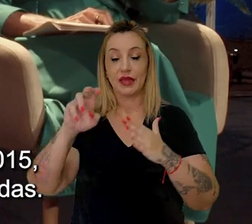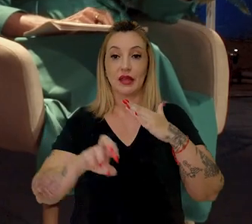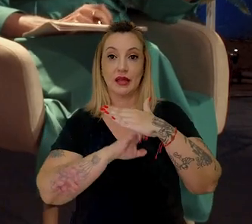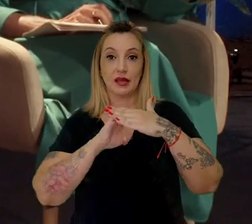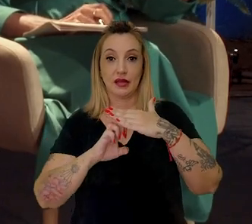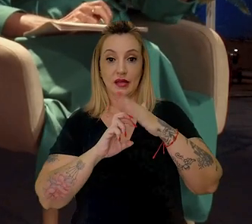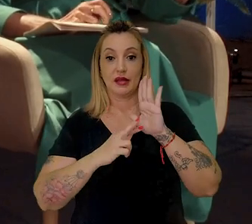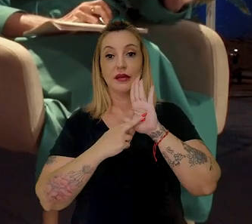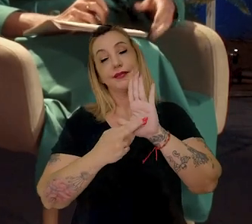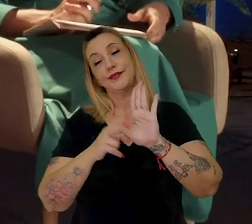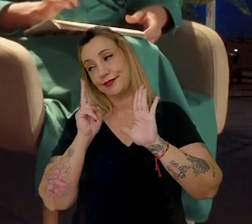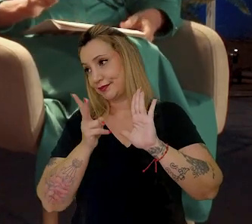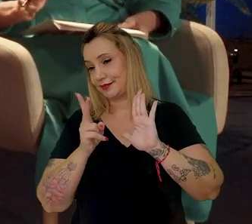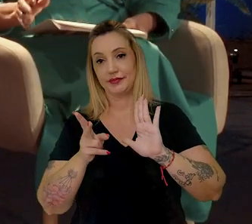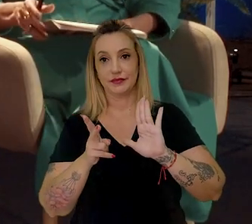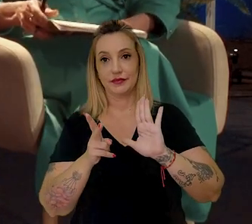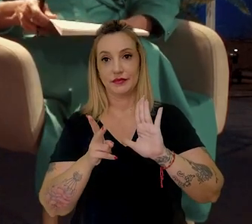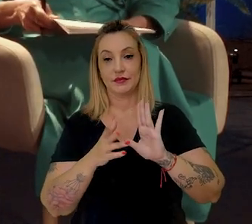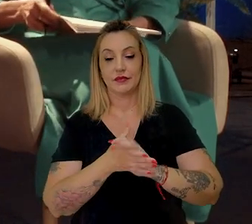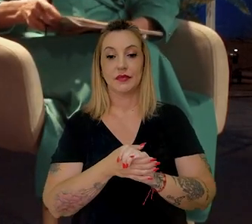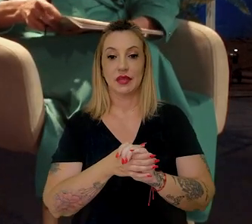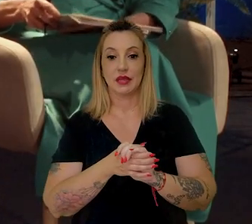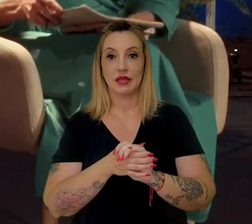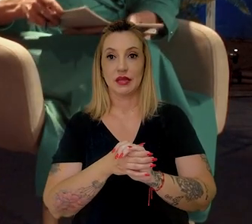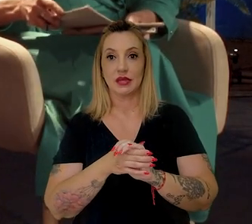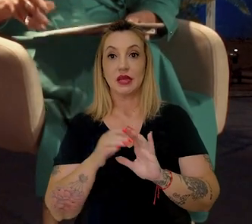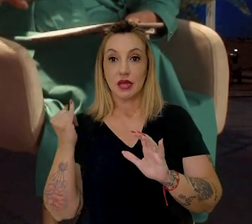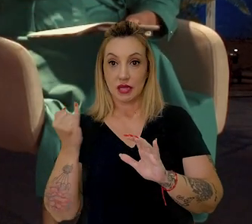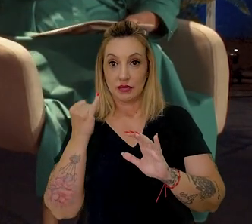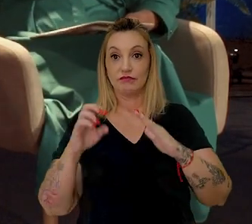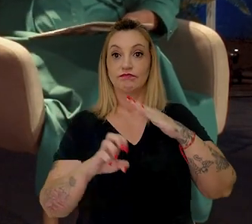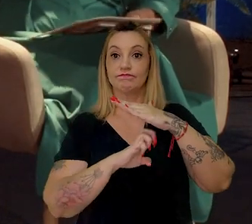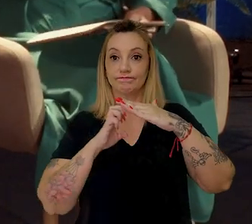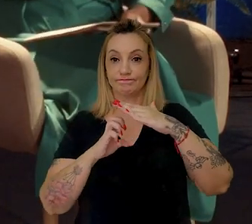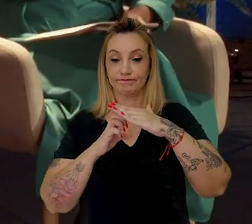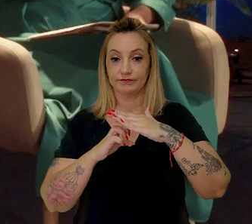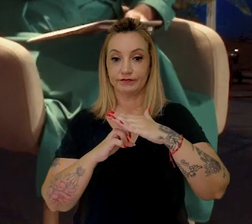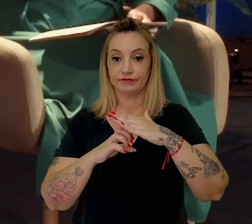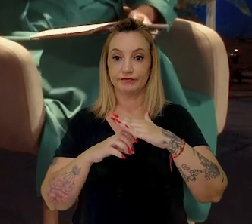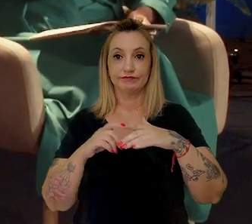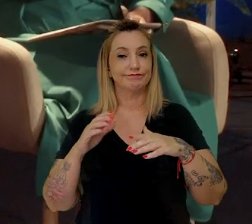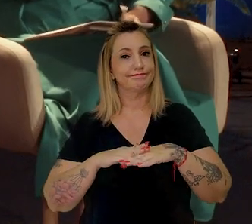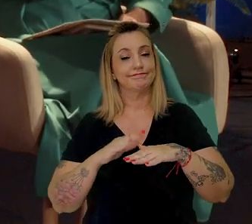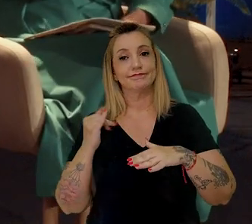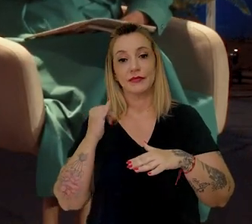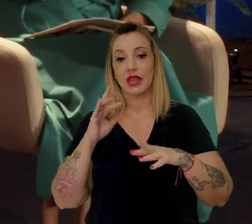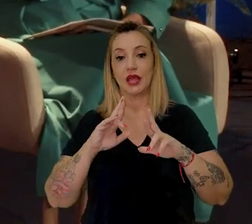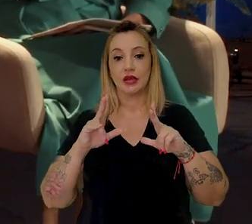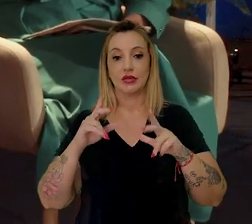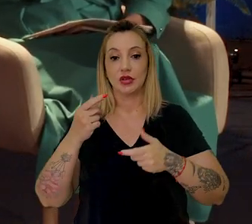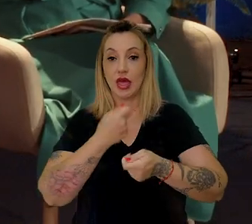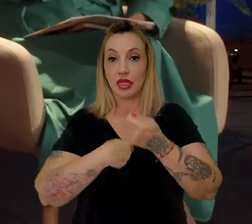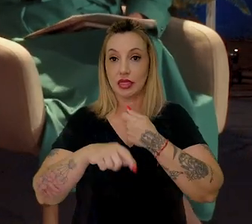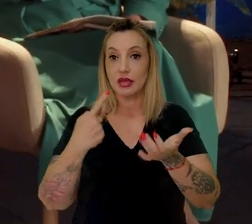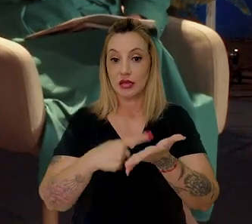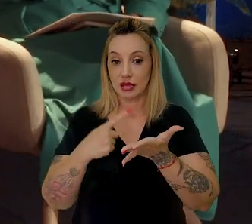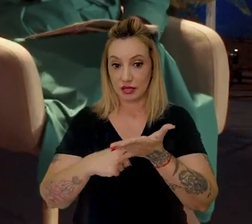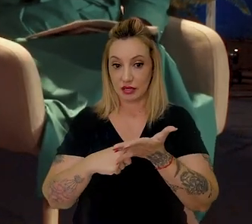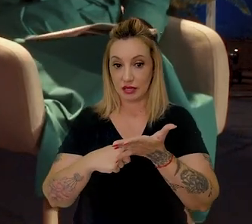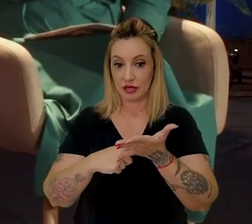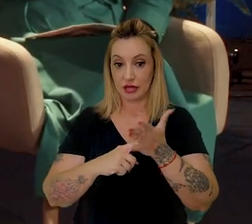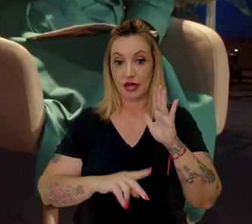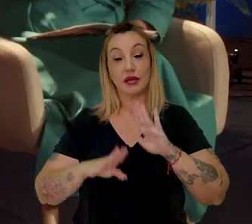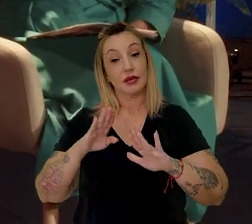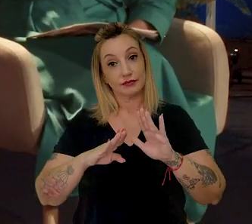representados como sempre né as empresas são parte fundamental disso nos não não no no meio das negociações propriamente